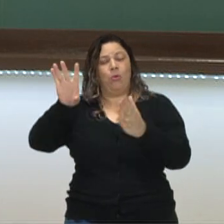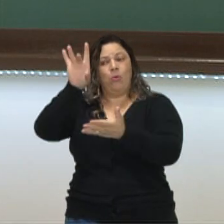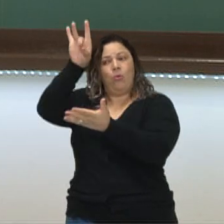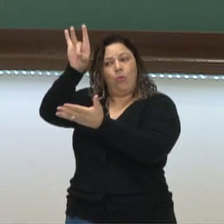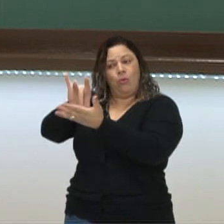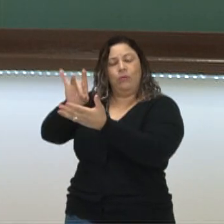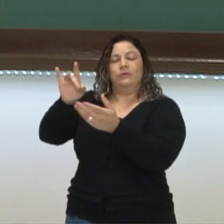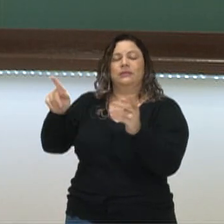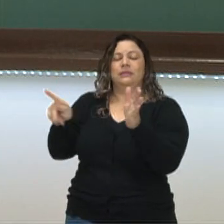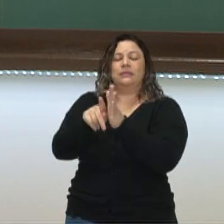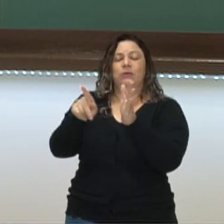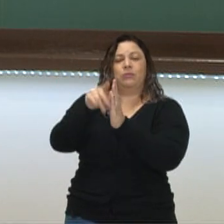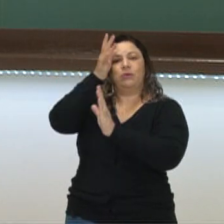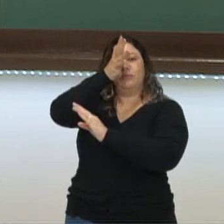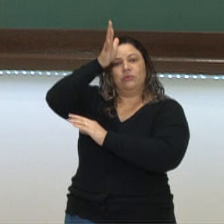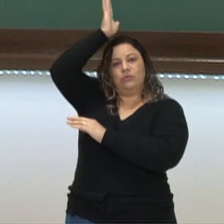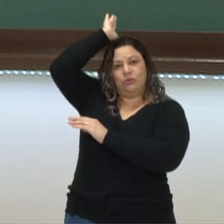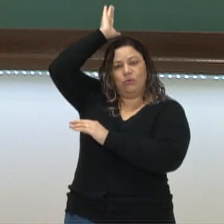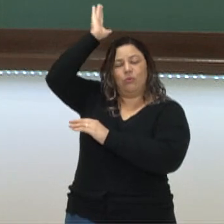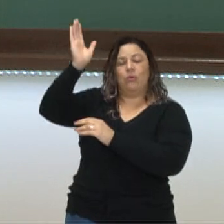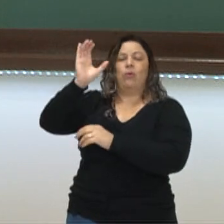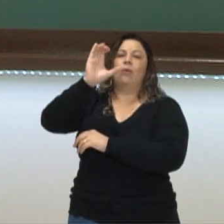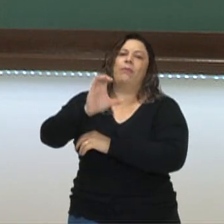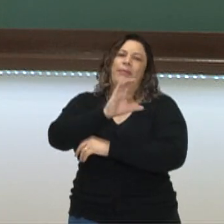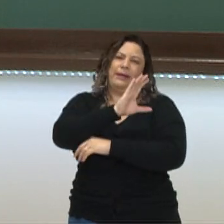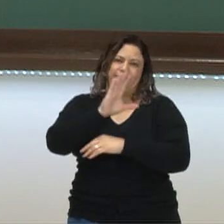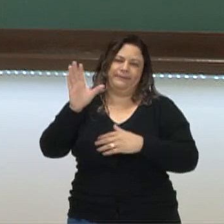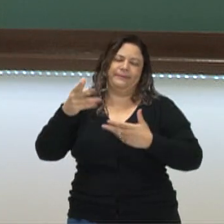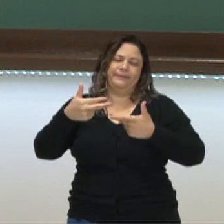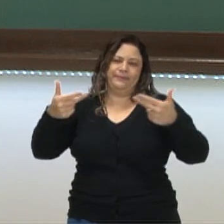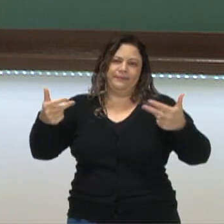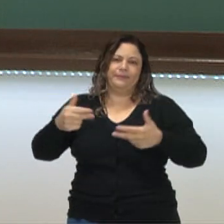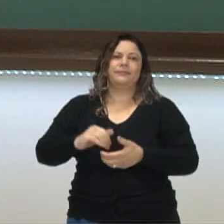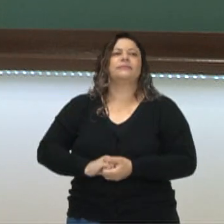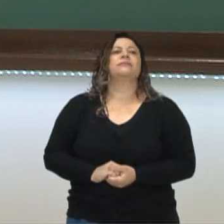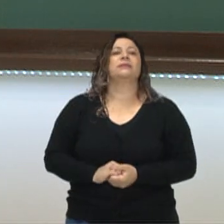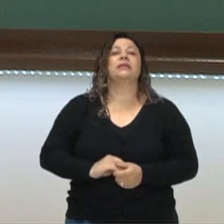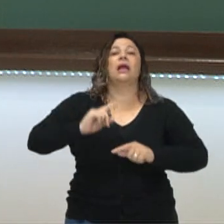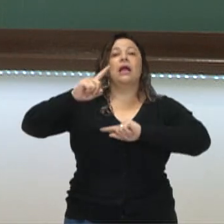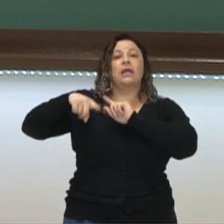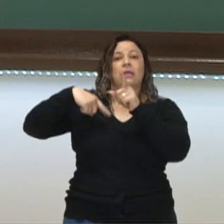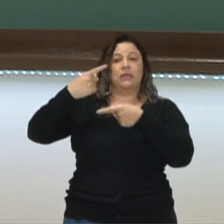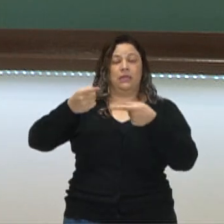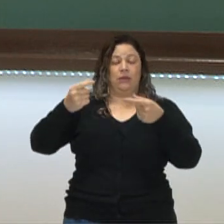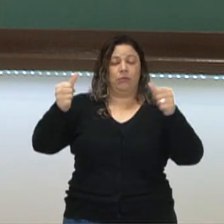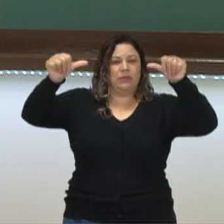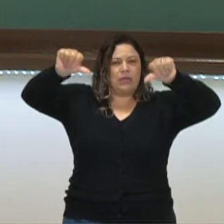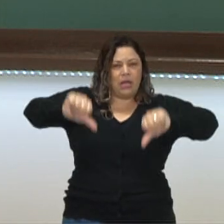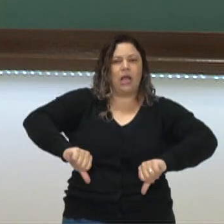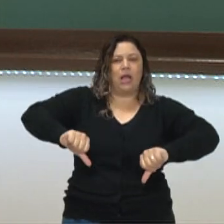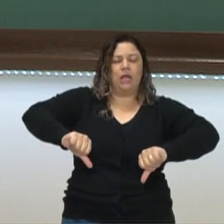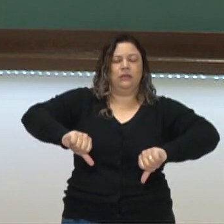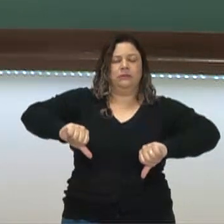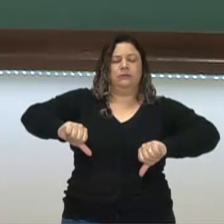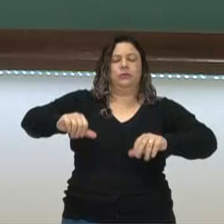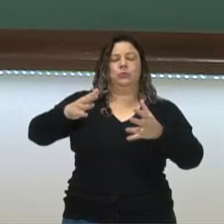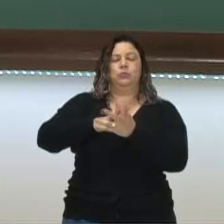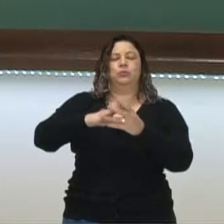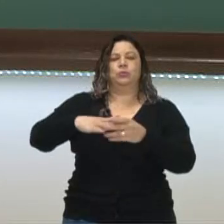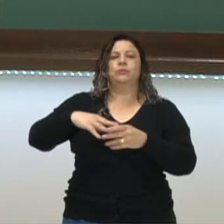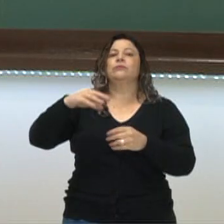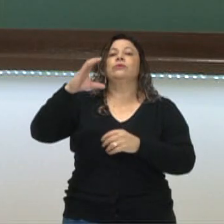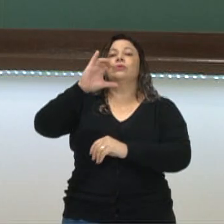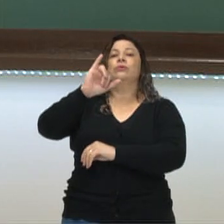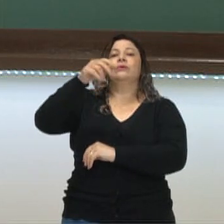Império Romano e mesmo com a queda do Império Romano, a Igreja Católica, ela sobrevive